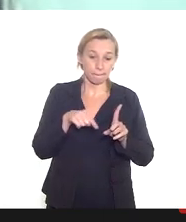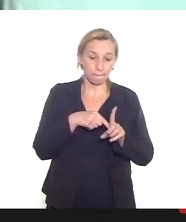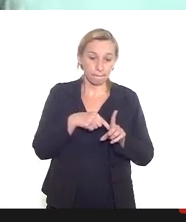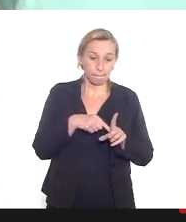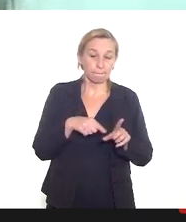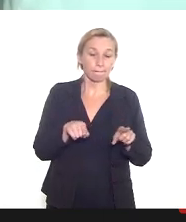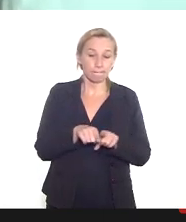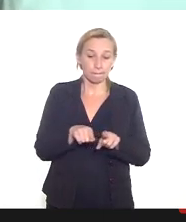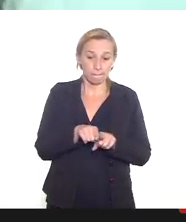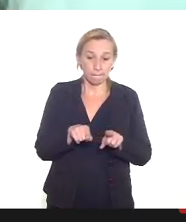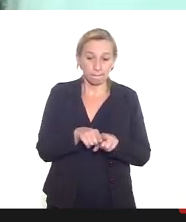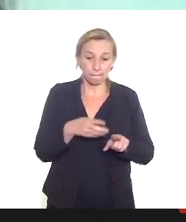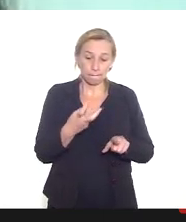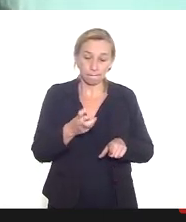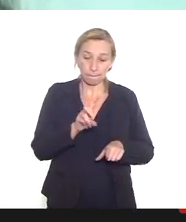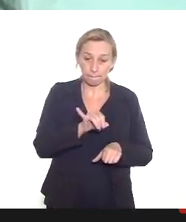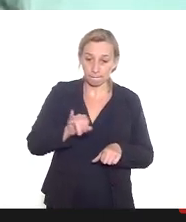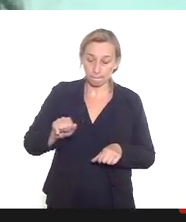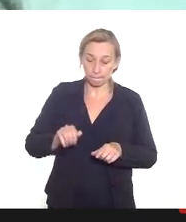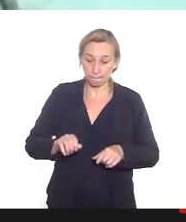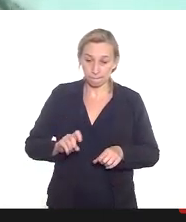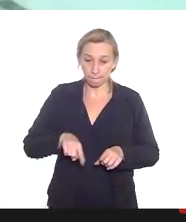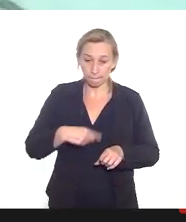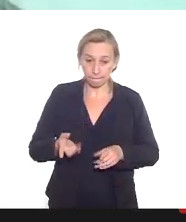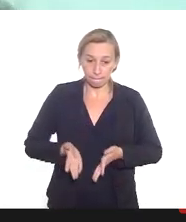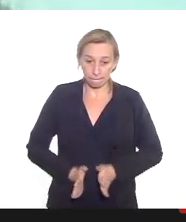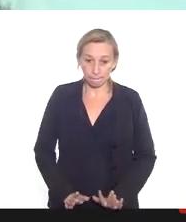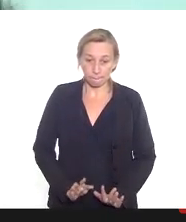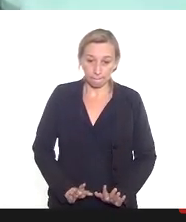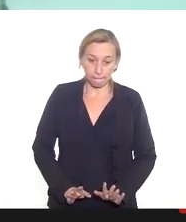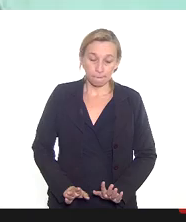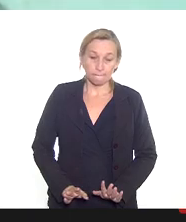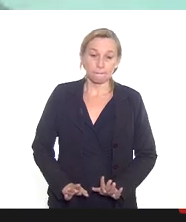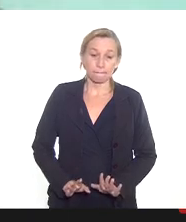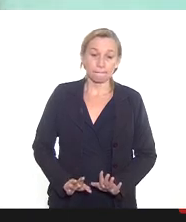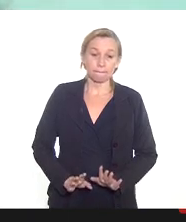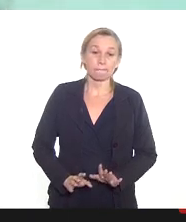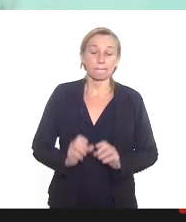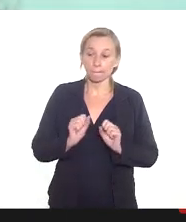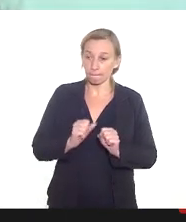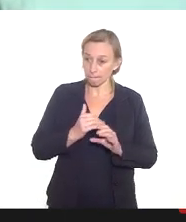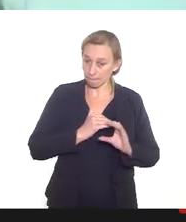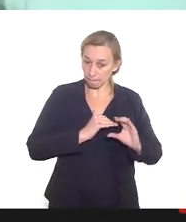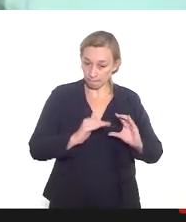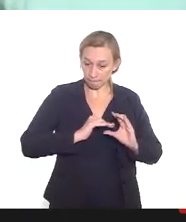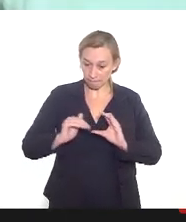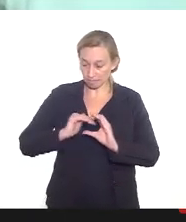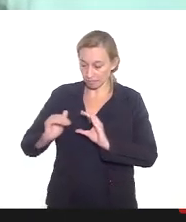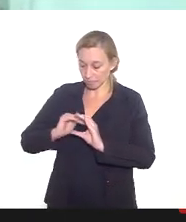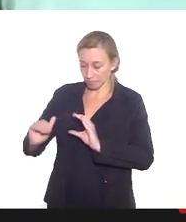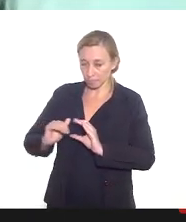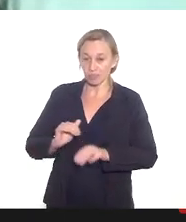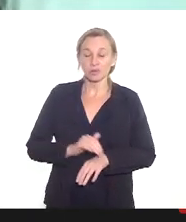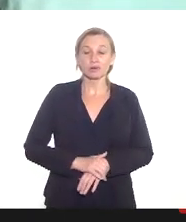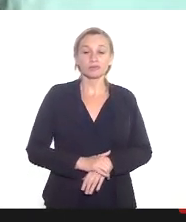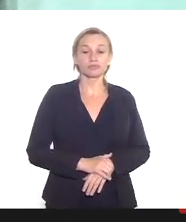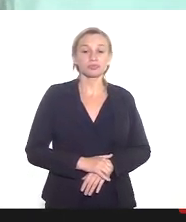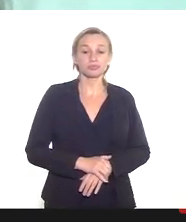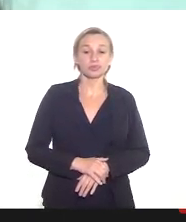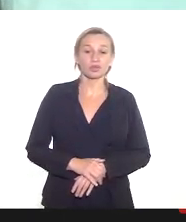então foi metido uma Ofício circular uma nota técnica posso disponibilizar para os senhores e senhores